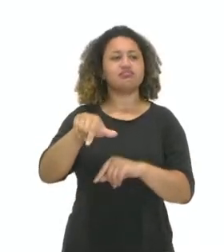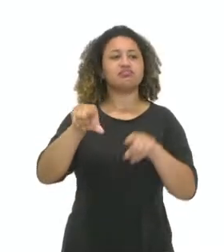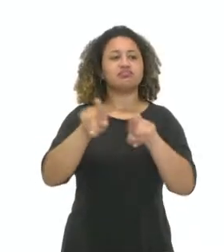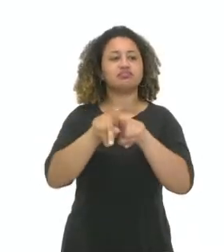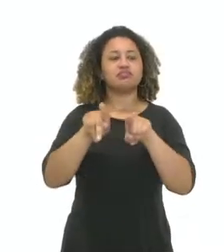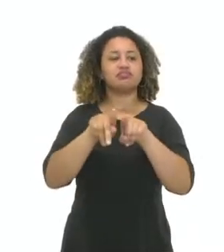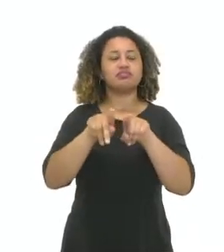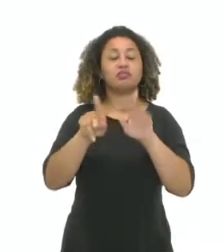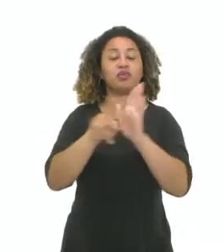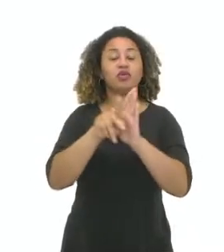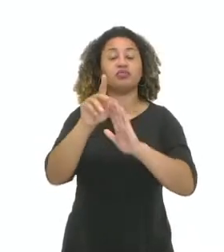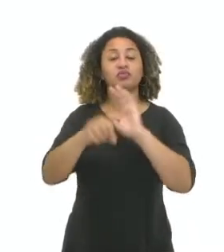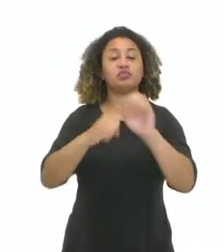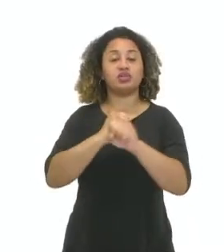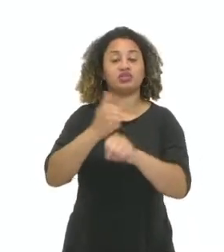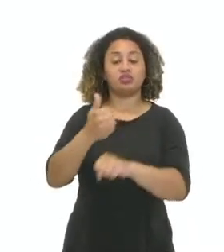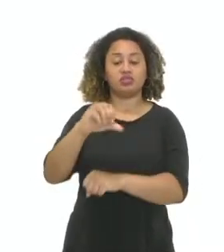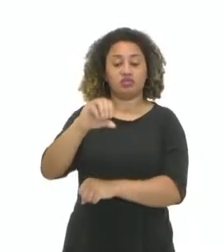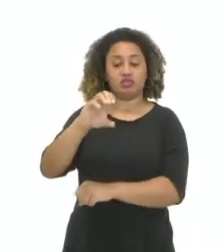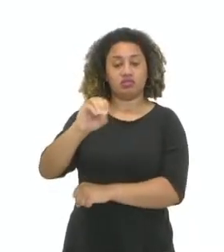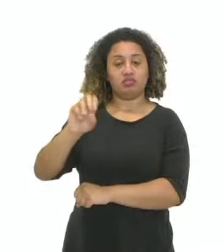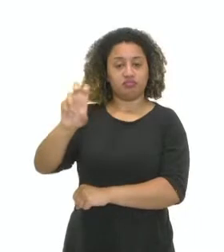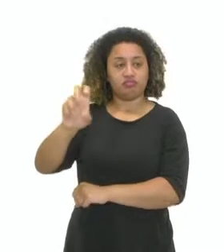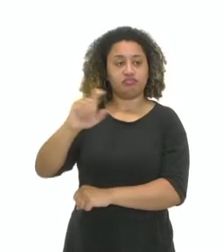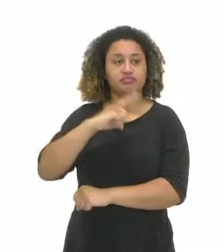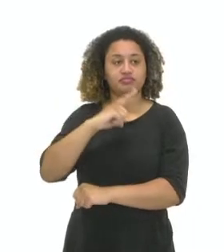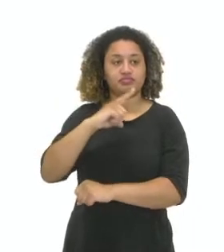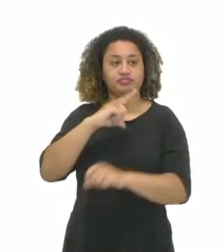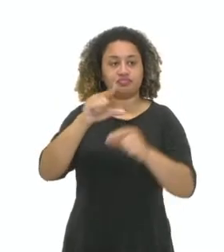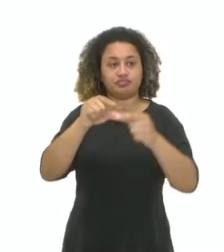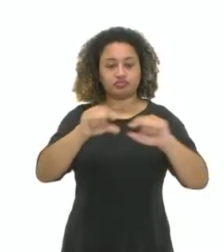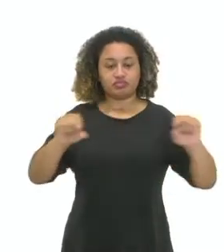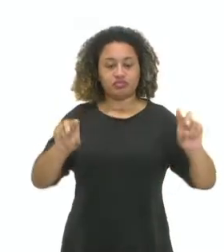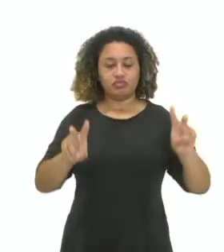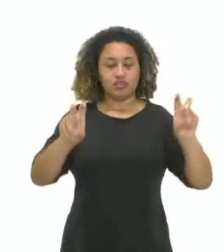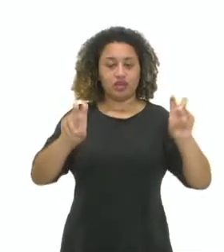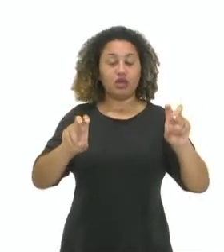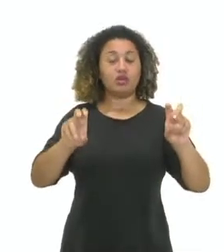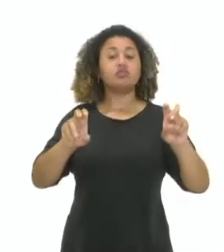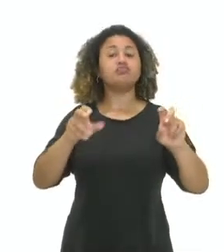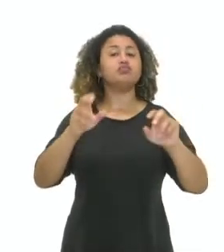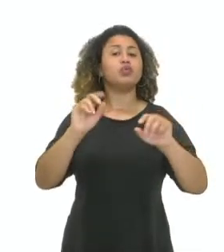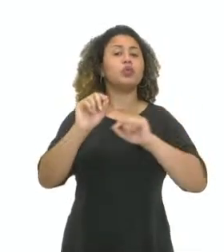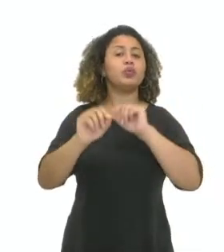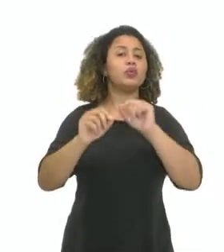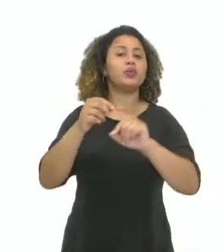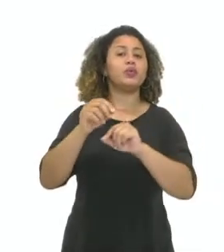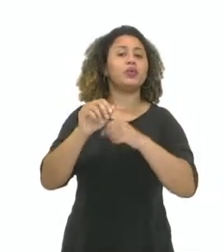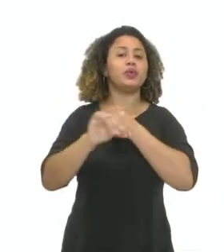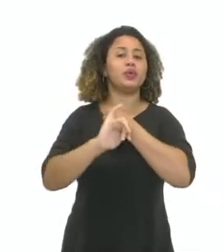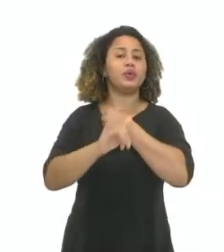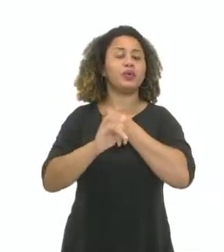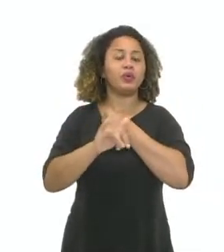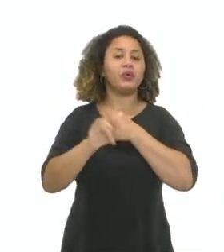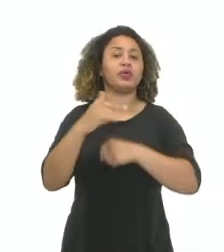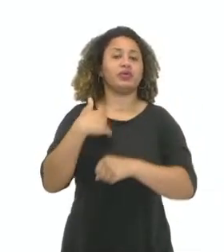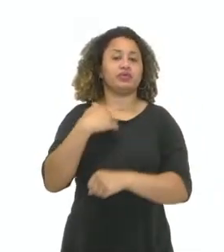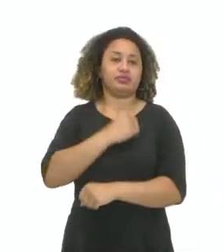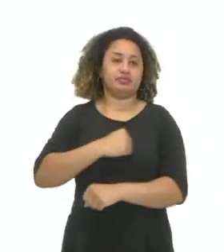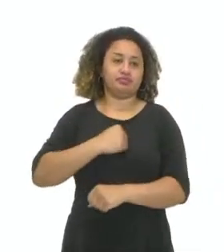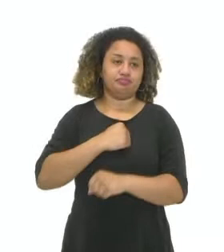1905. Então, tinha o subtítulo Crônica de Saudades. O romance se realiza